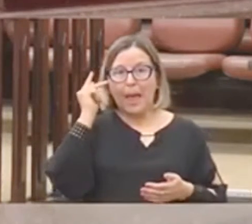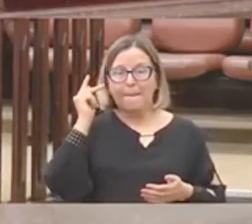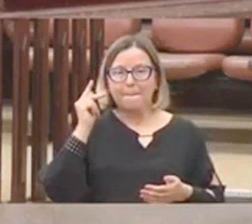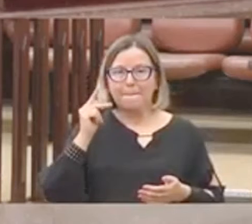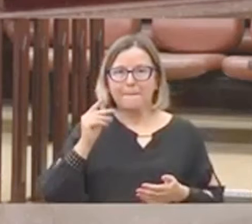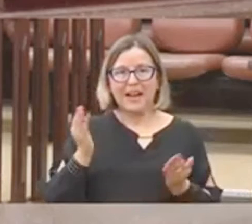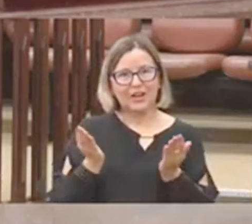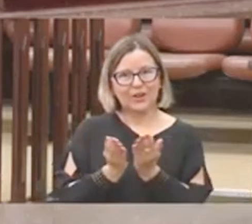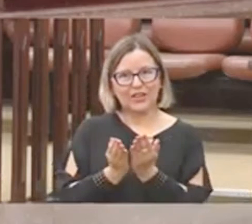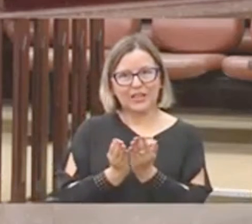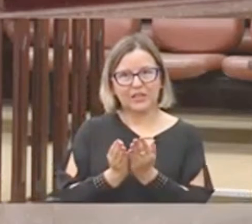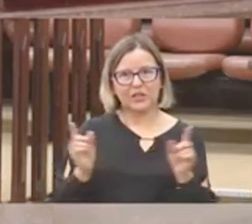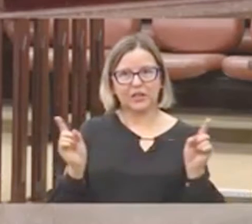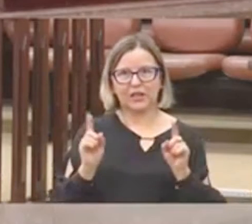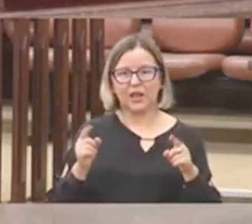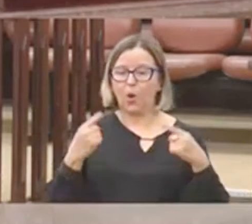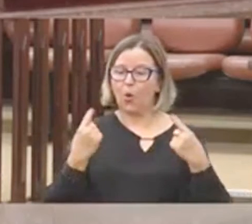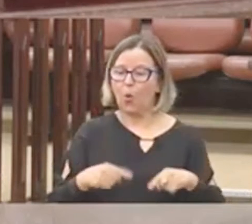não contra o crente.